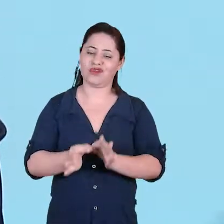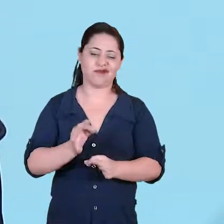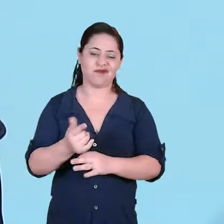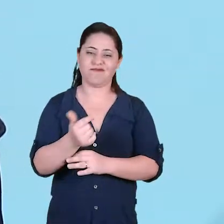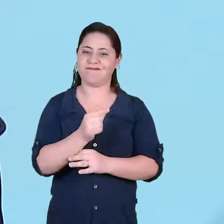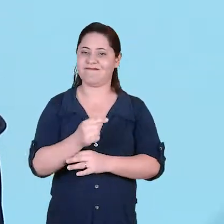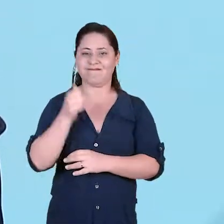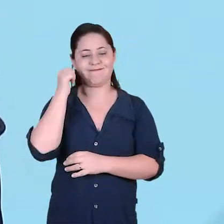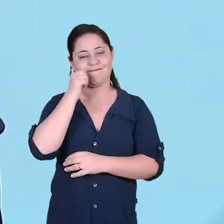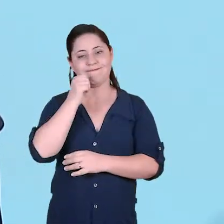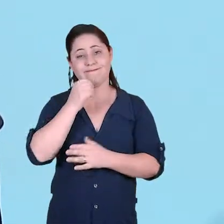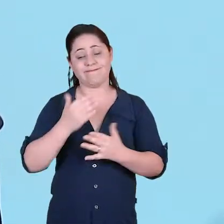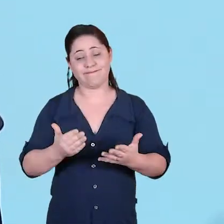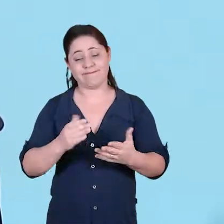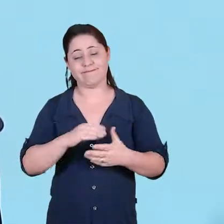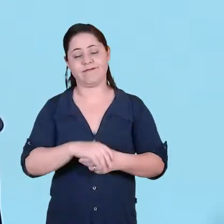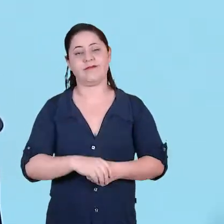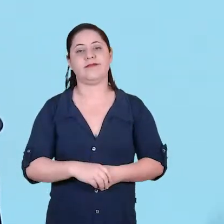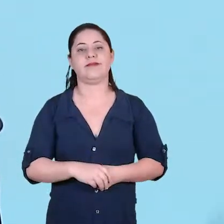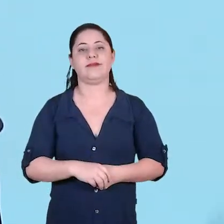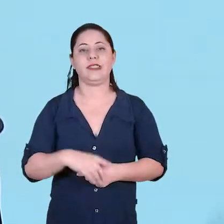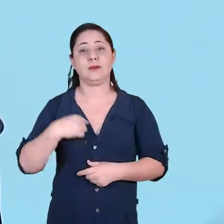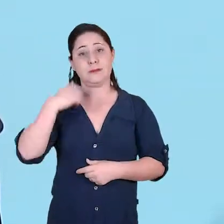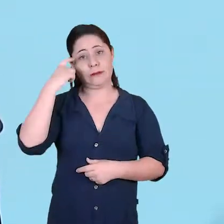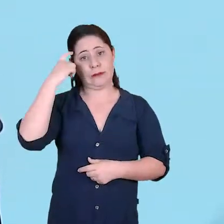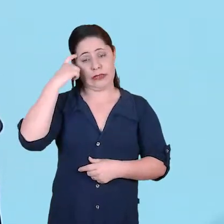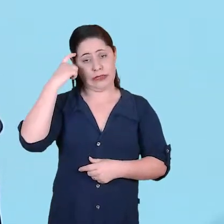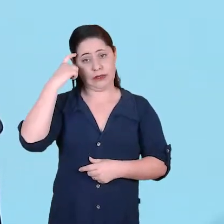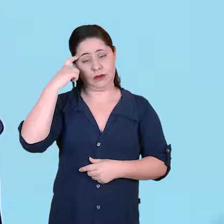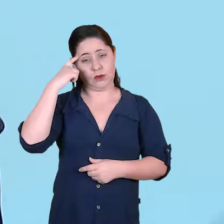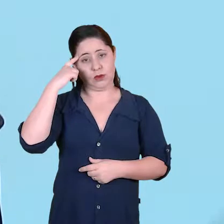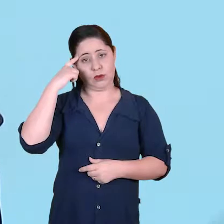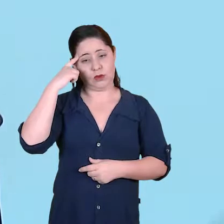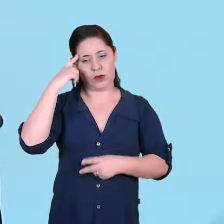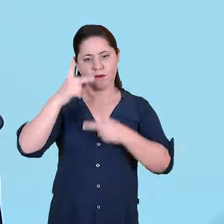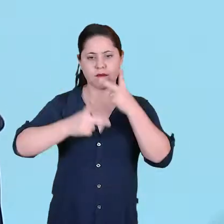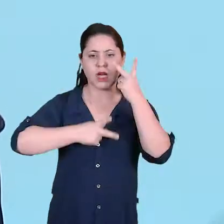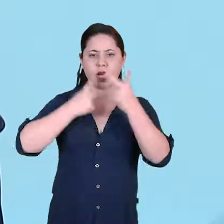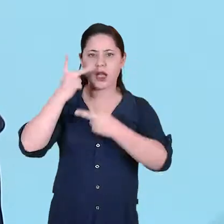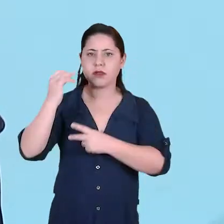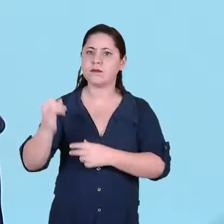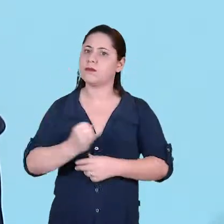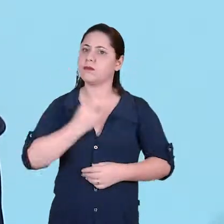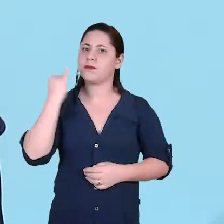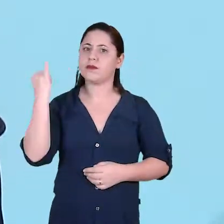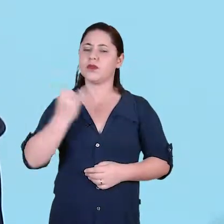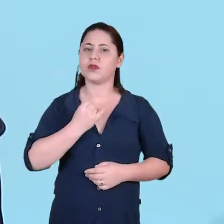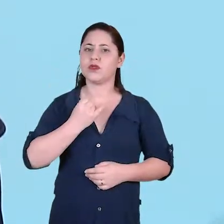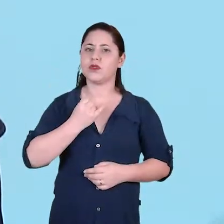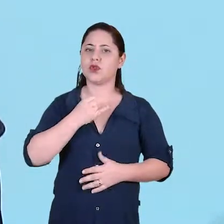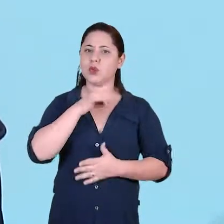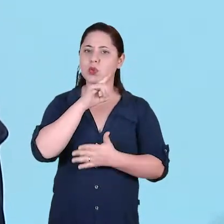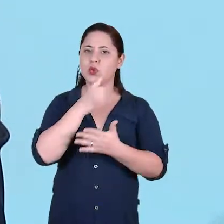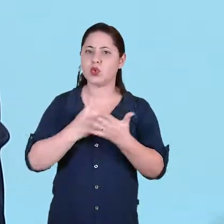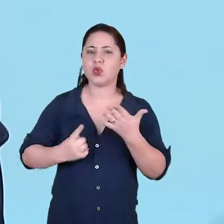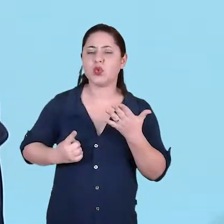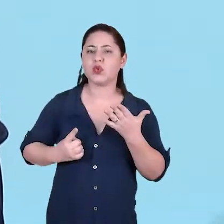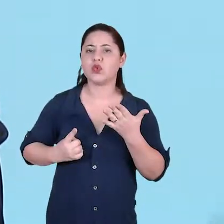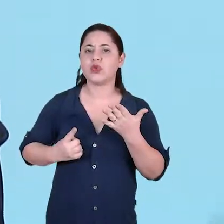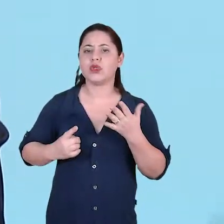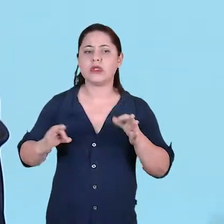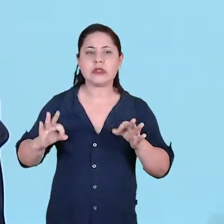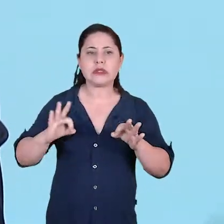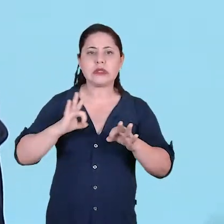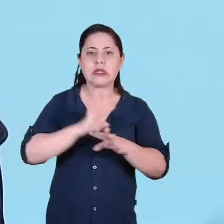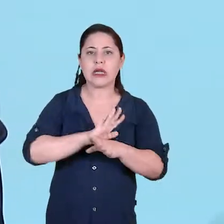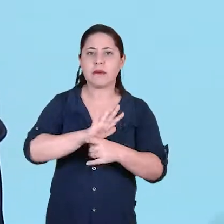às mulheres. E eu acho que é importante a gente dizer que, de fato, esse discurso de combater privilégios